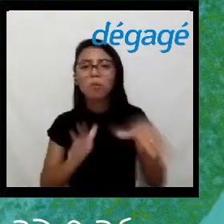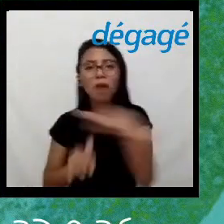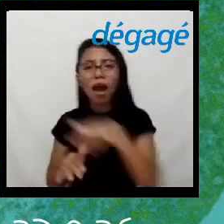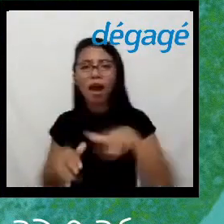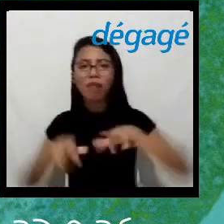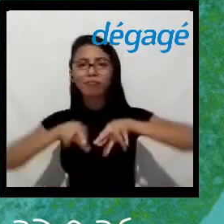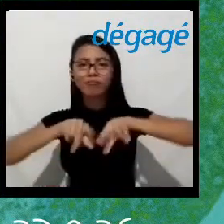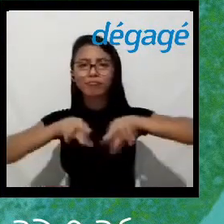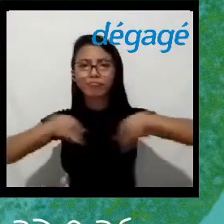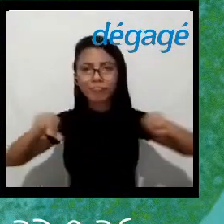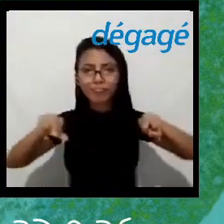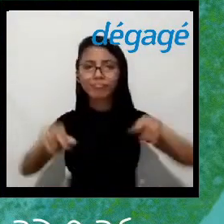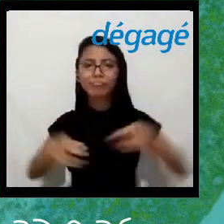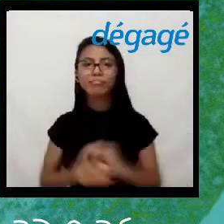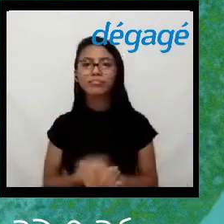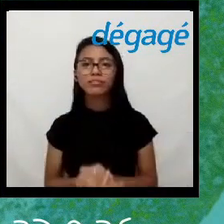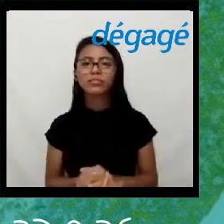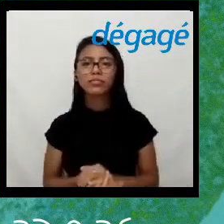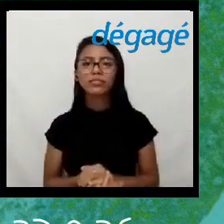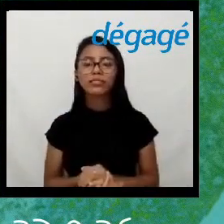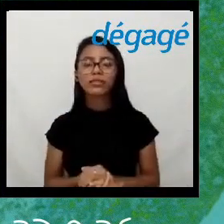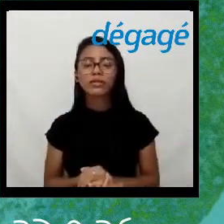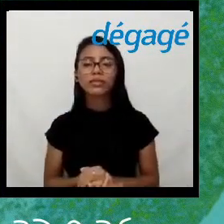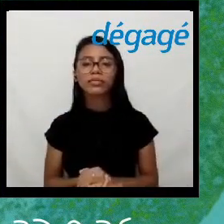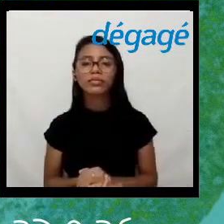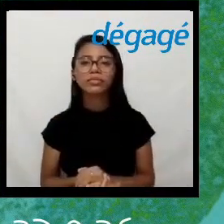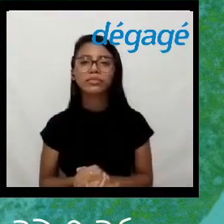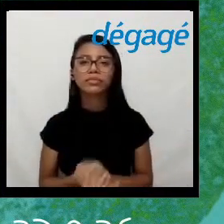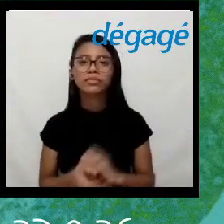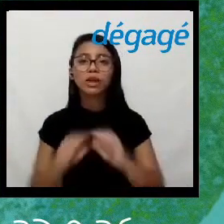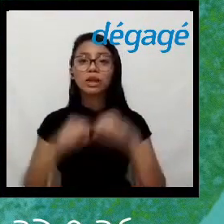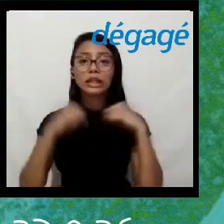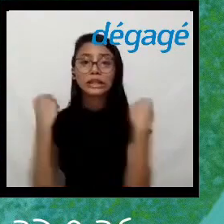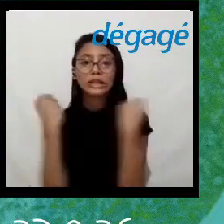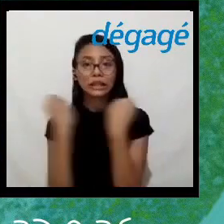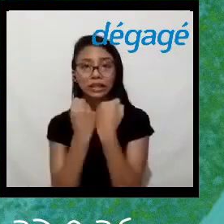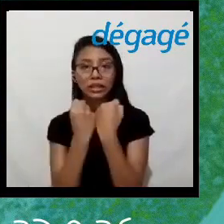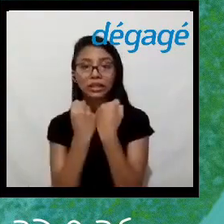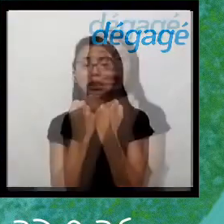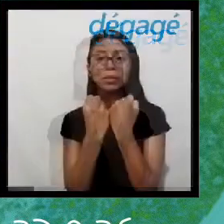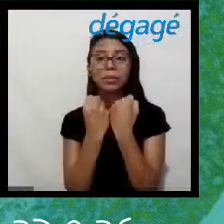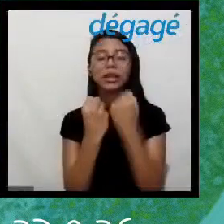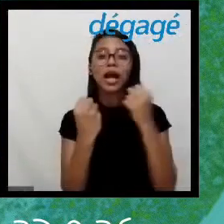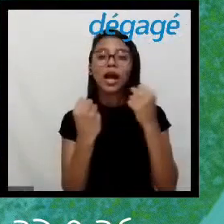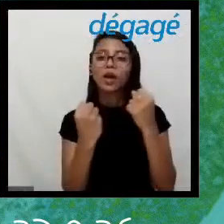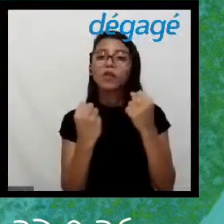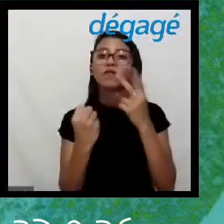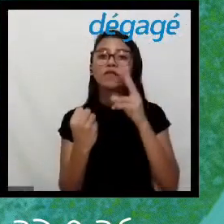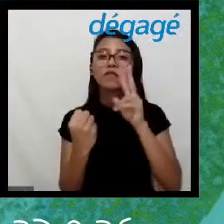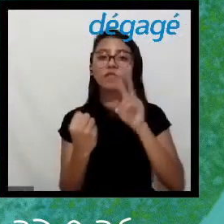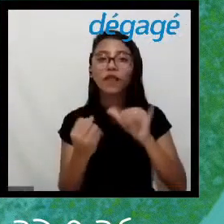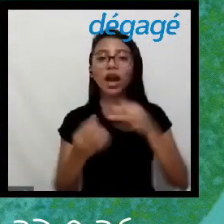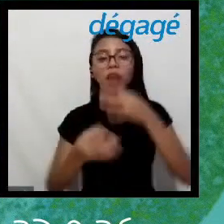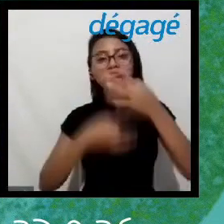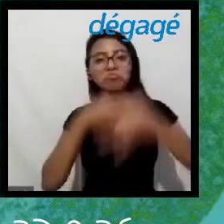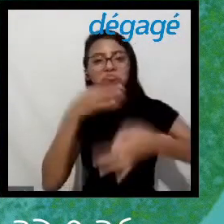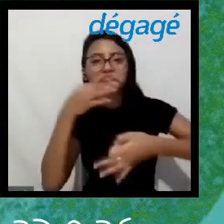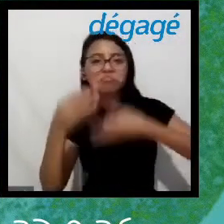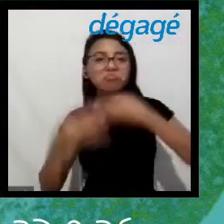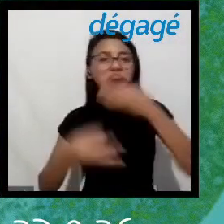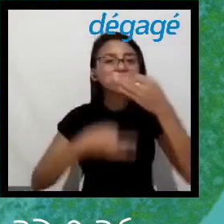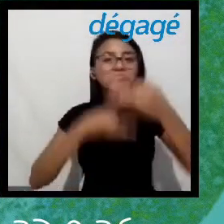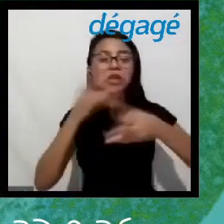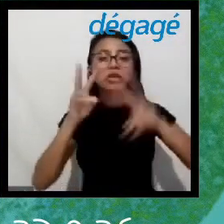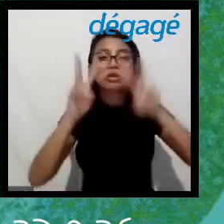articulando autismos e artes. O seminário traz à baila algumas experiências, suas metodologias e